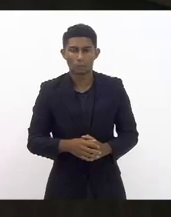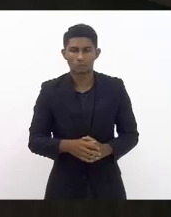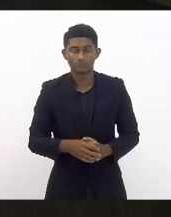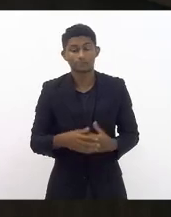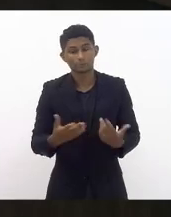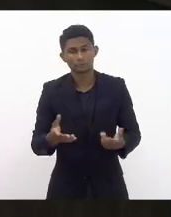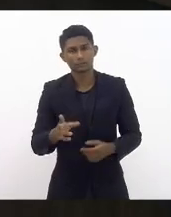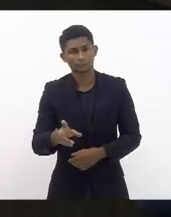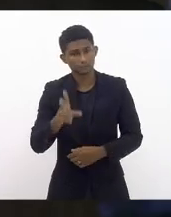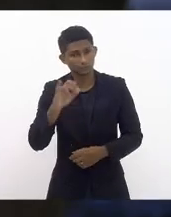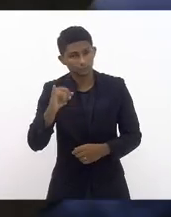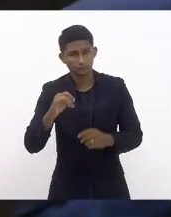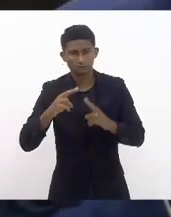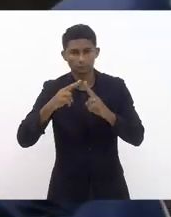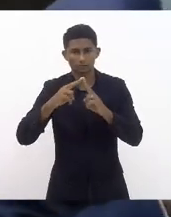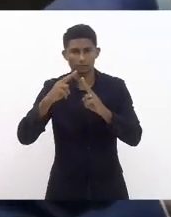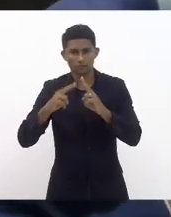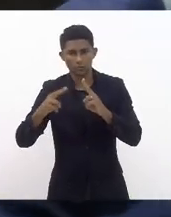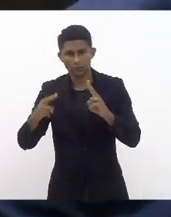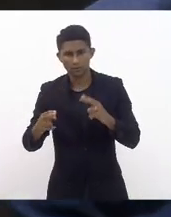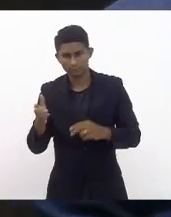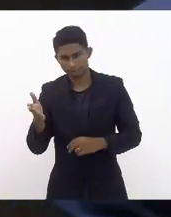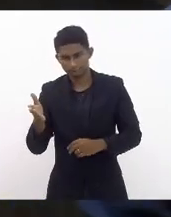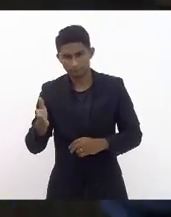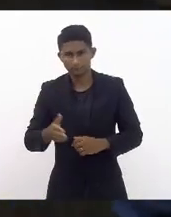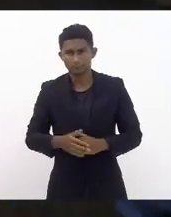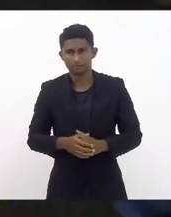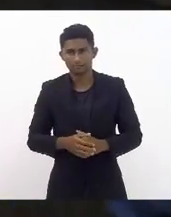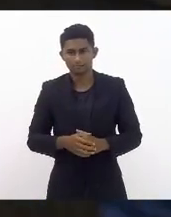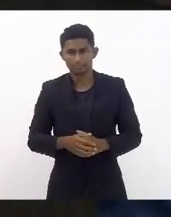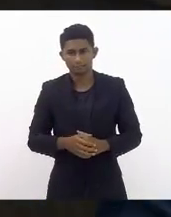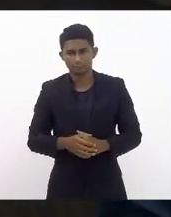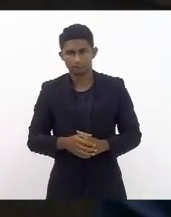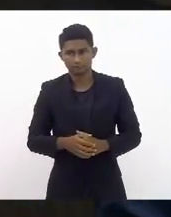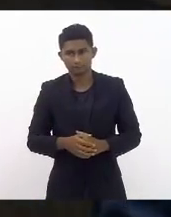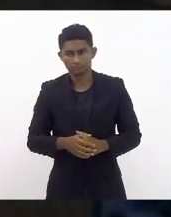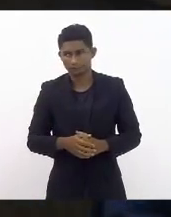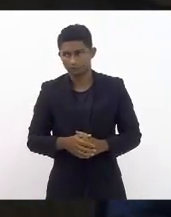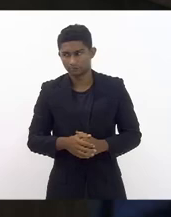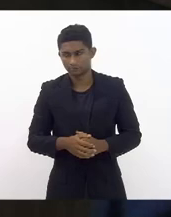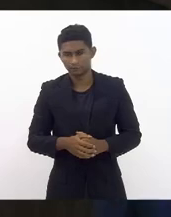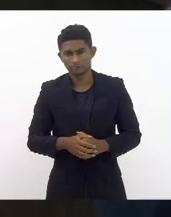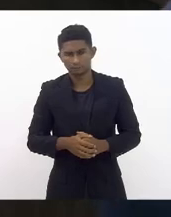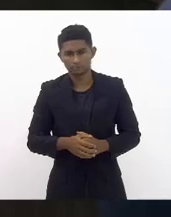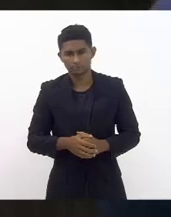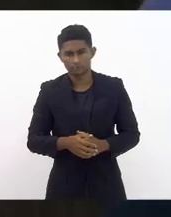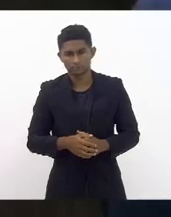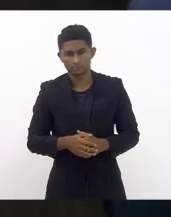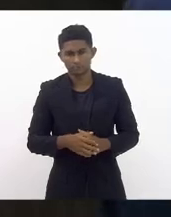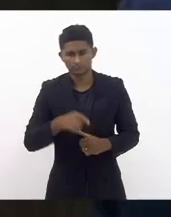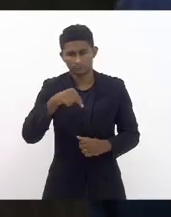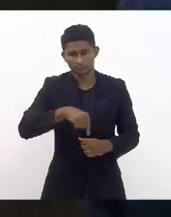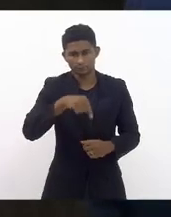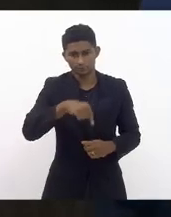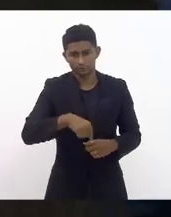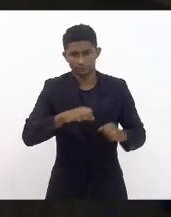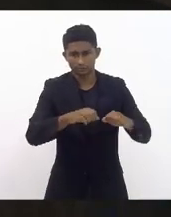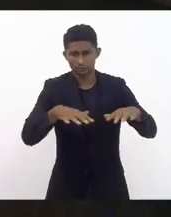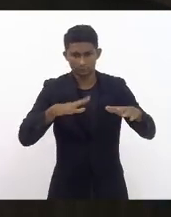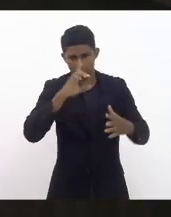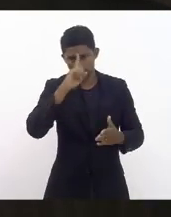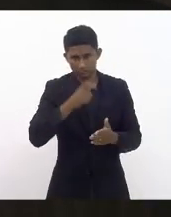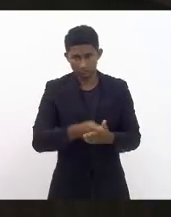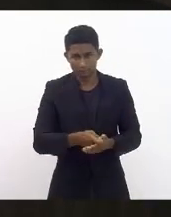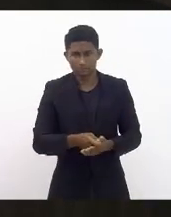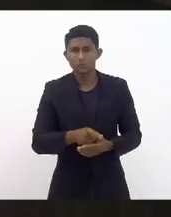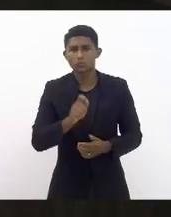se a UERJ for, por decisão soberana do plenário,